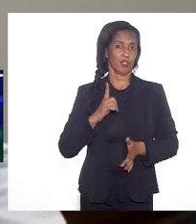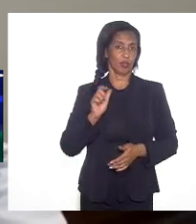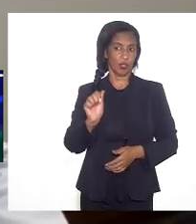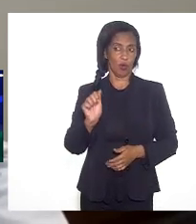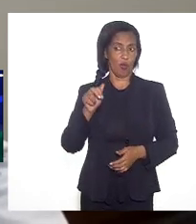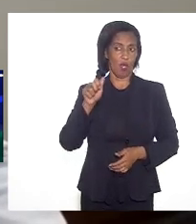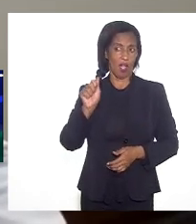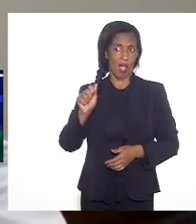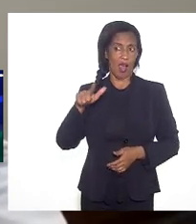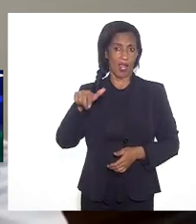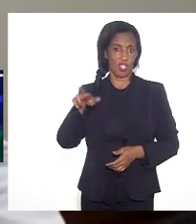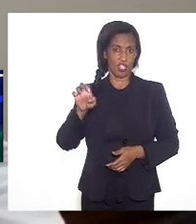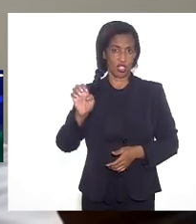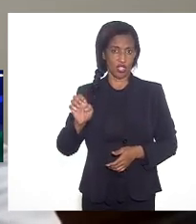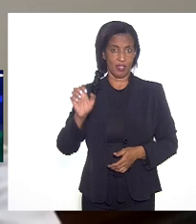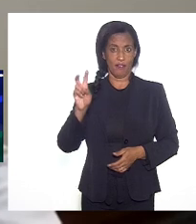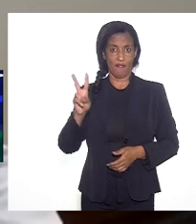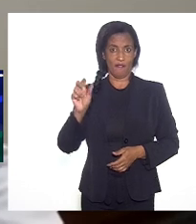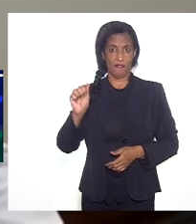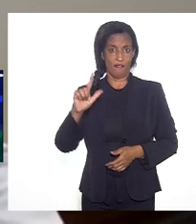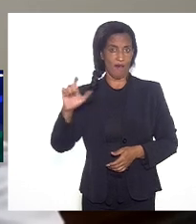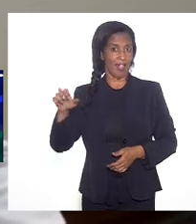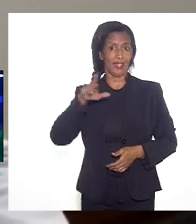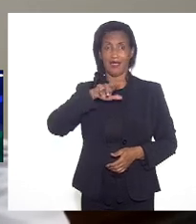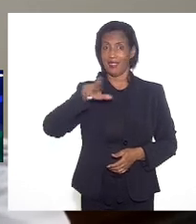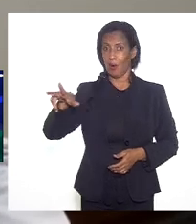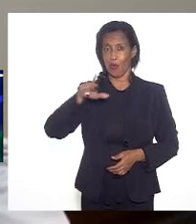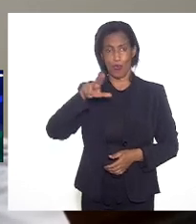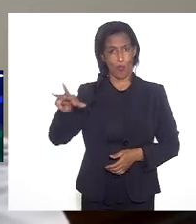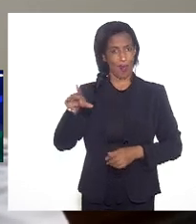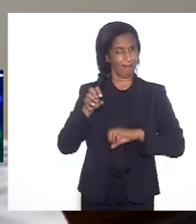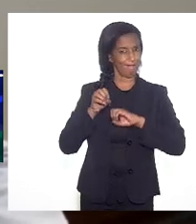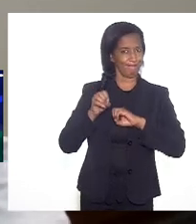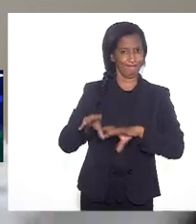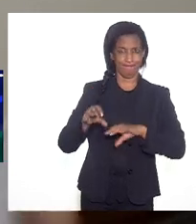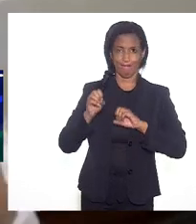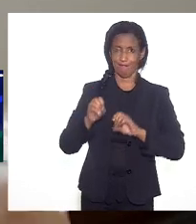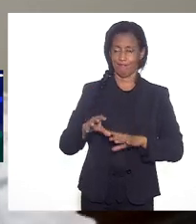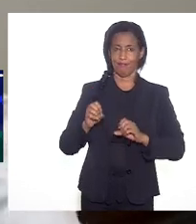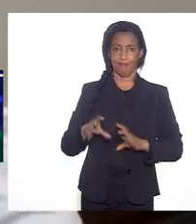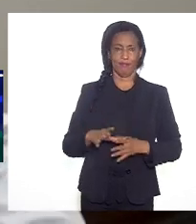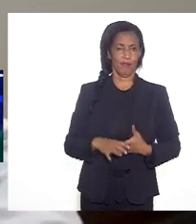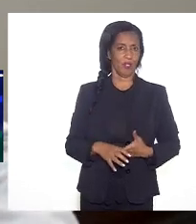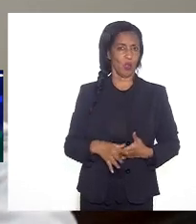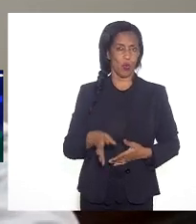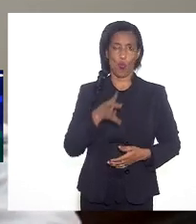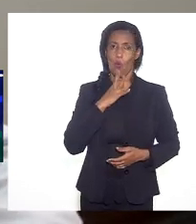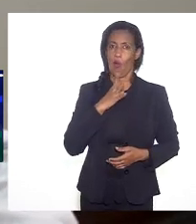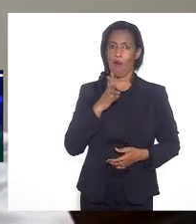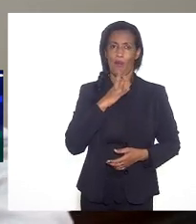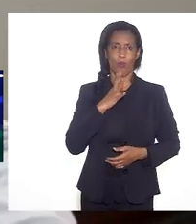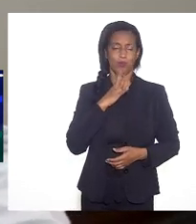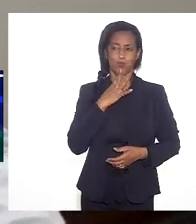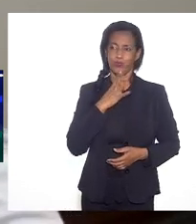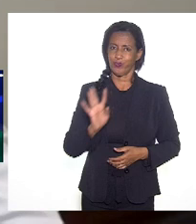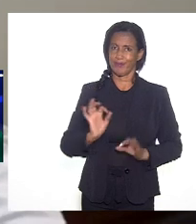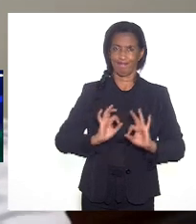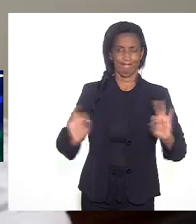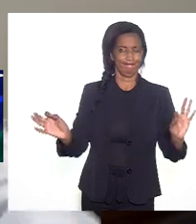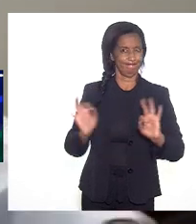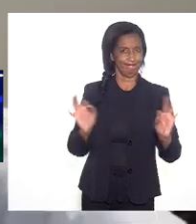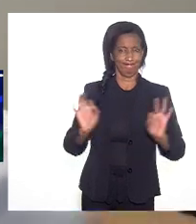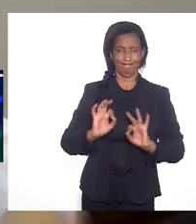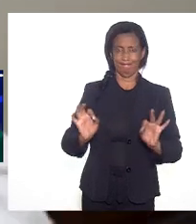Alexandre Valle não é do campo da educação, não é, portanto, conhecedor